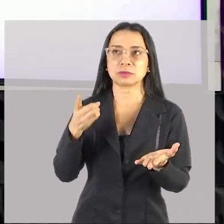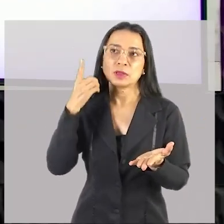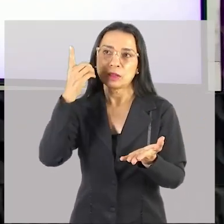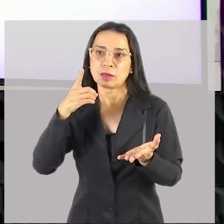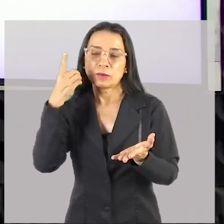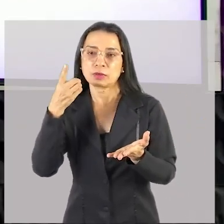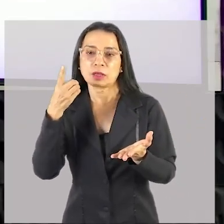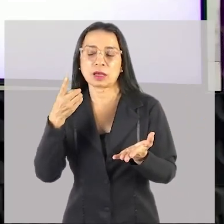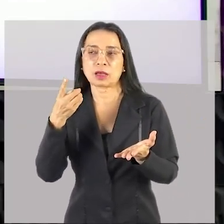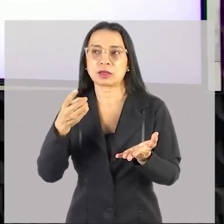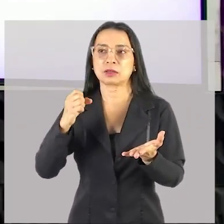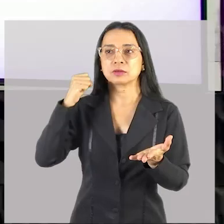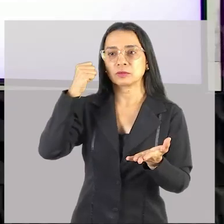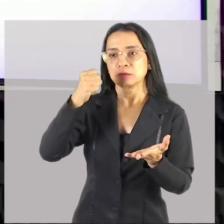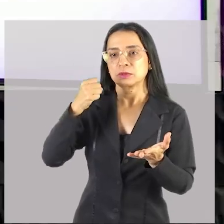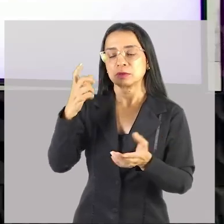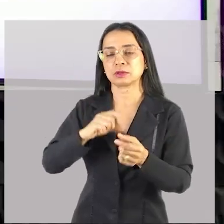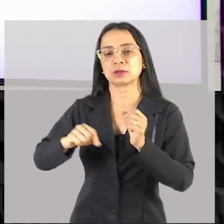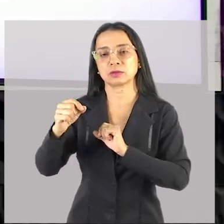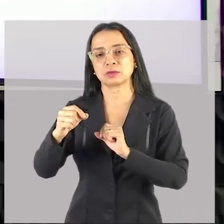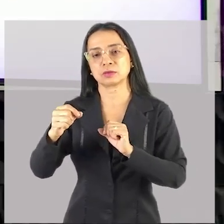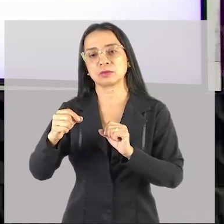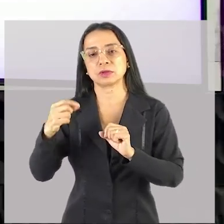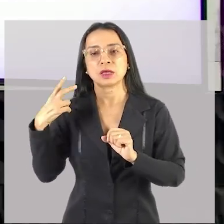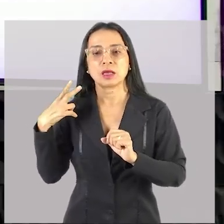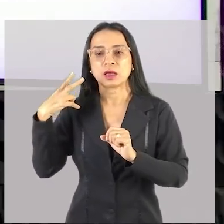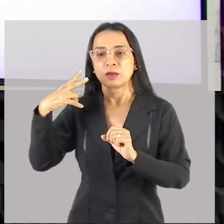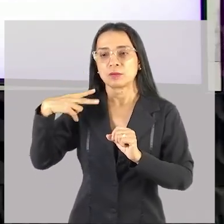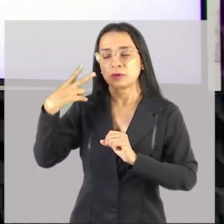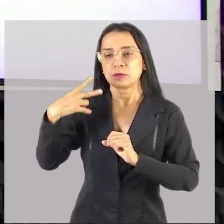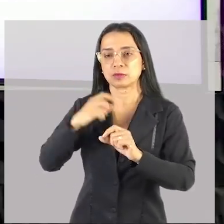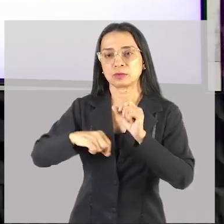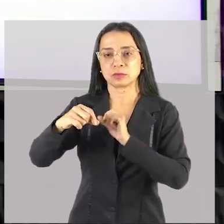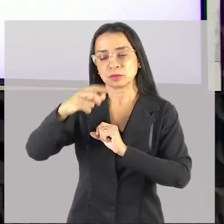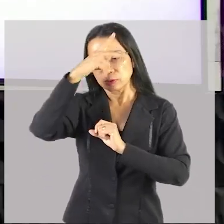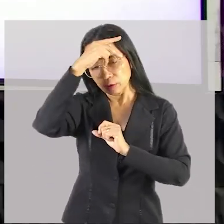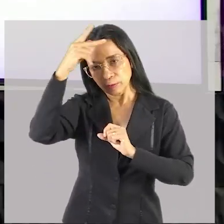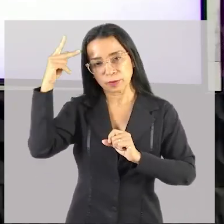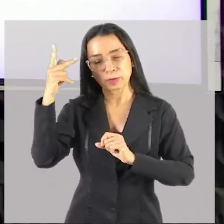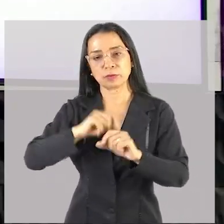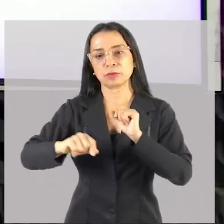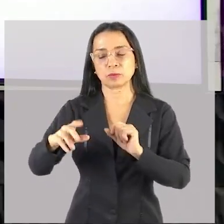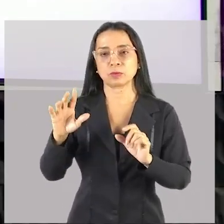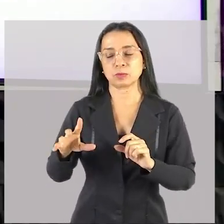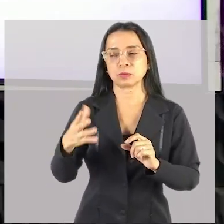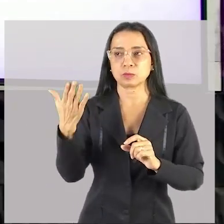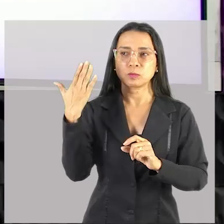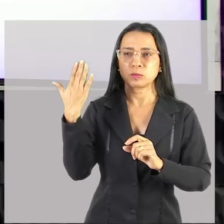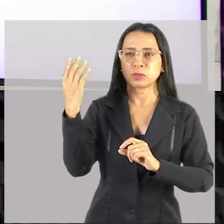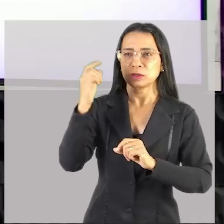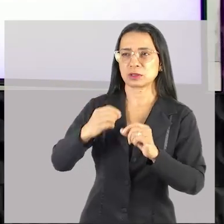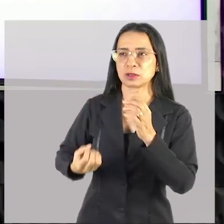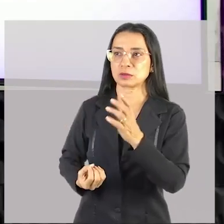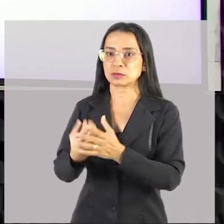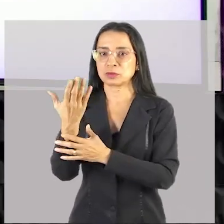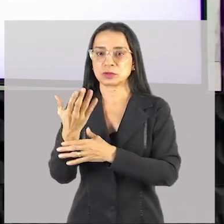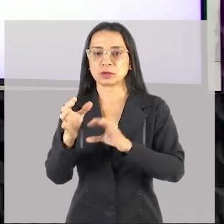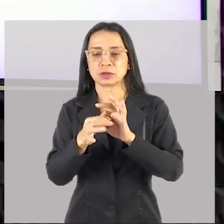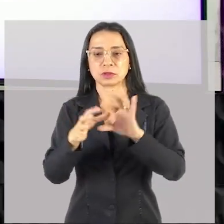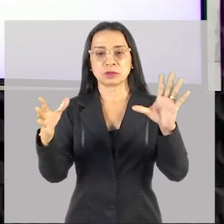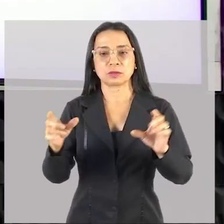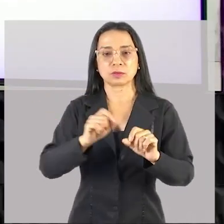deputados, senadores, vereadores, elegemos prefeitos. E na democracia grega, lá no surgimento da democracia